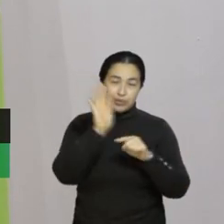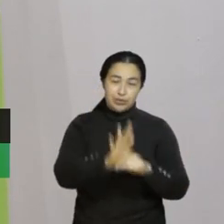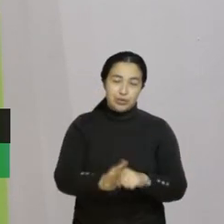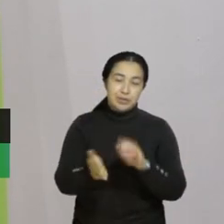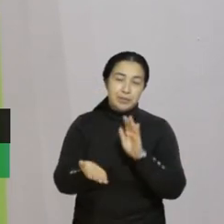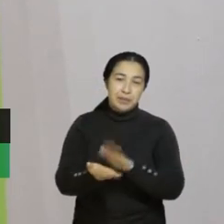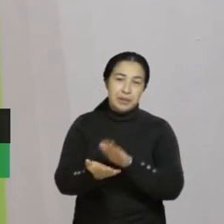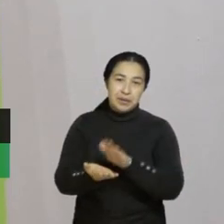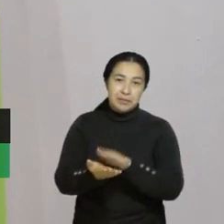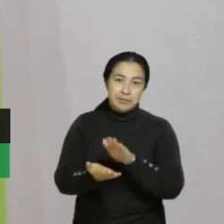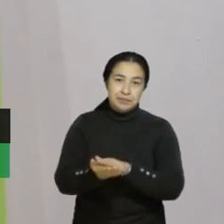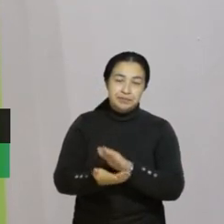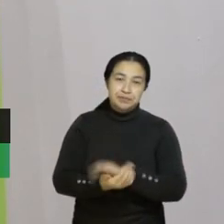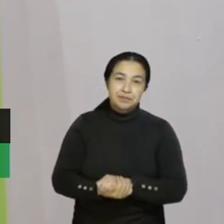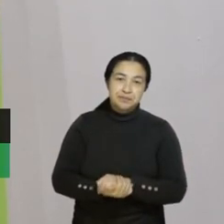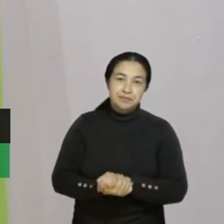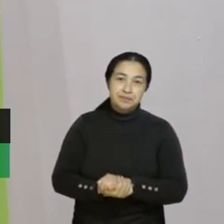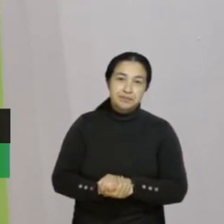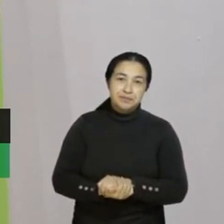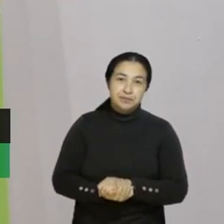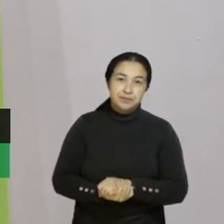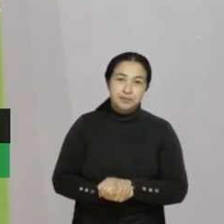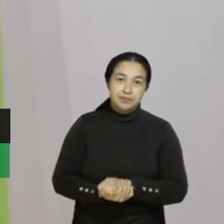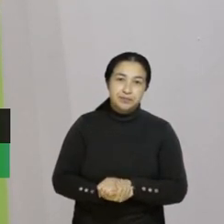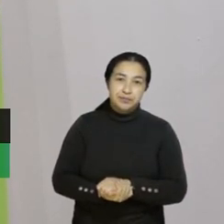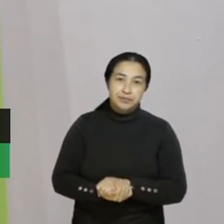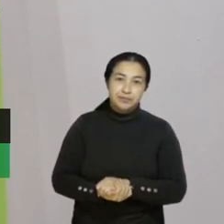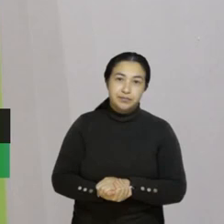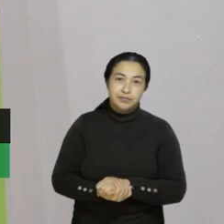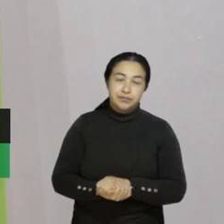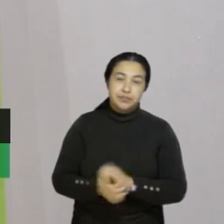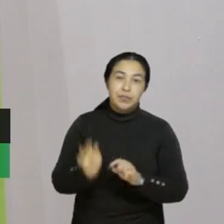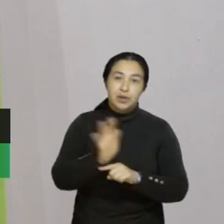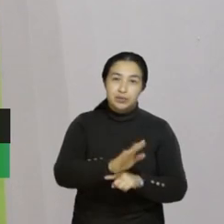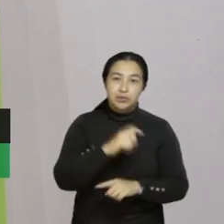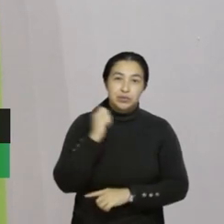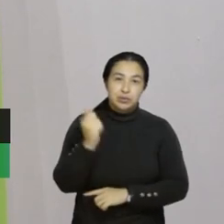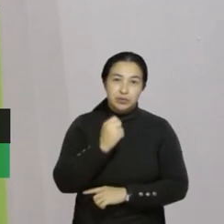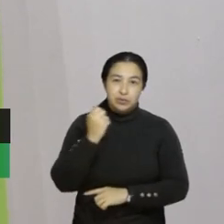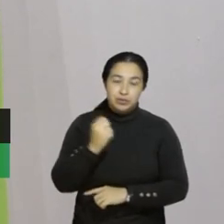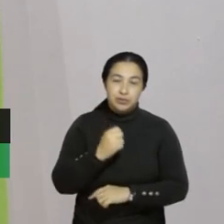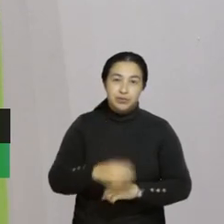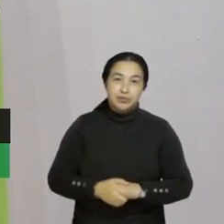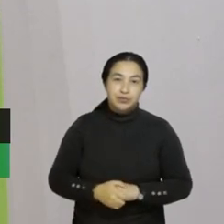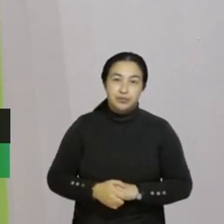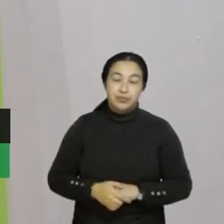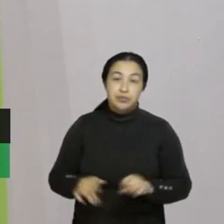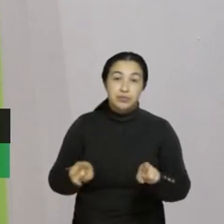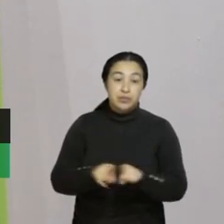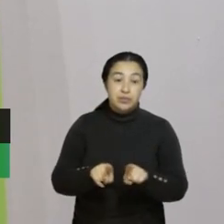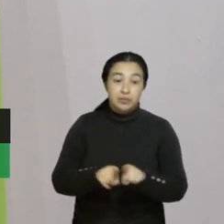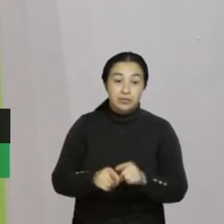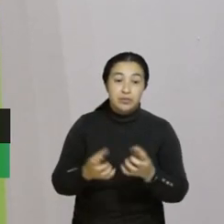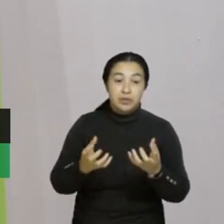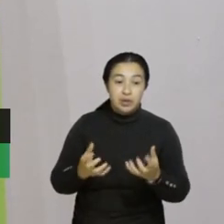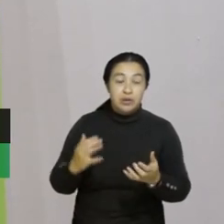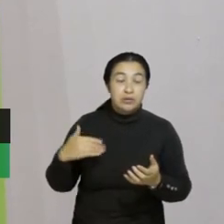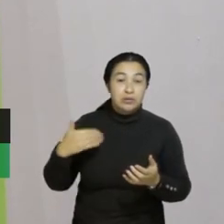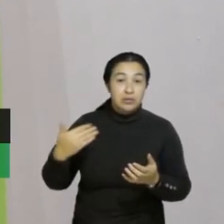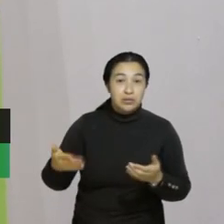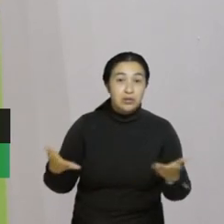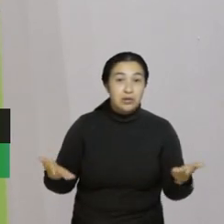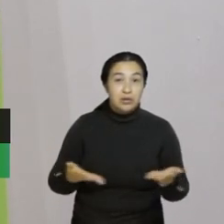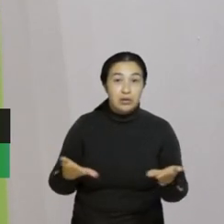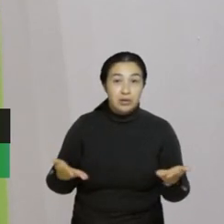ao povo catarinense, que é muito solidário ao estado do Rio Grande do Sul nesse momento. Queria aqui, agora na sequência, falar